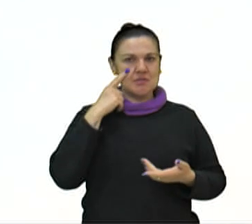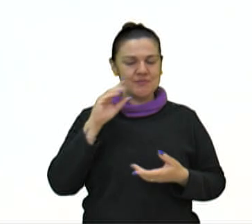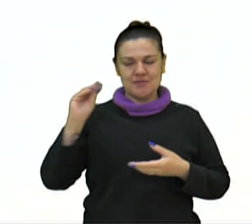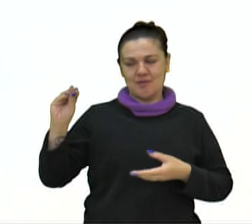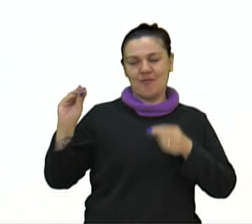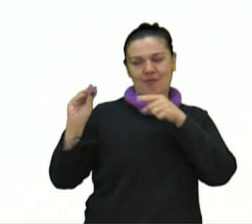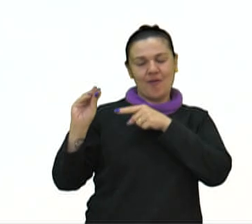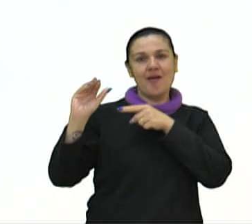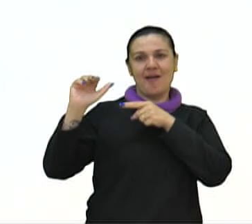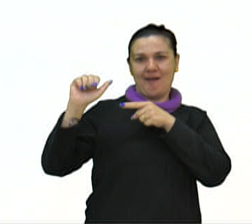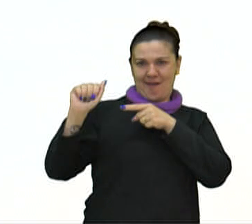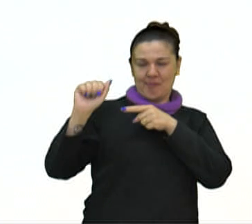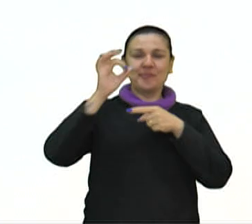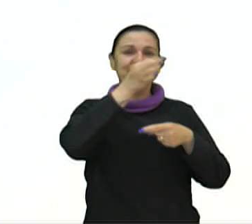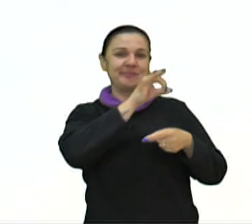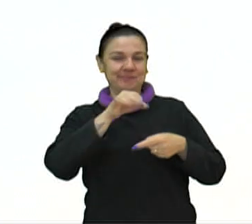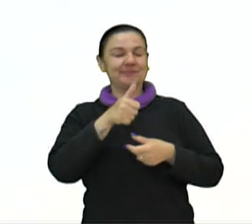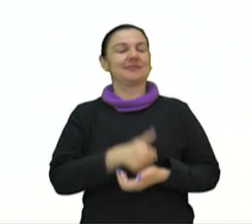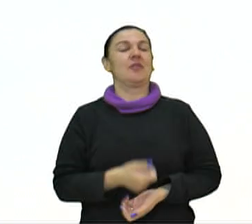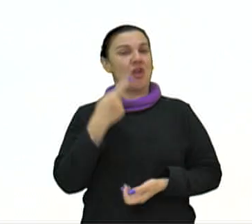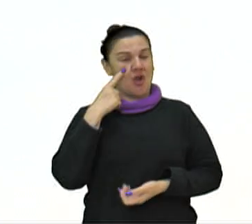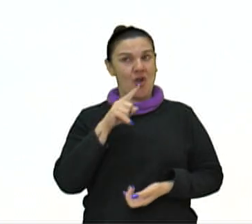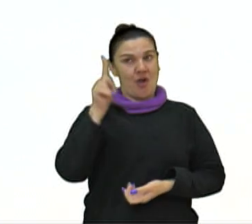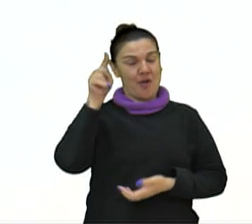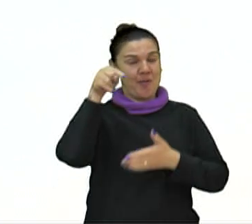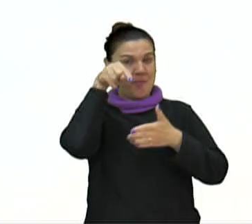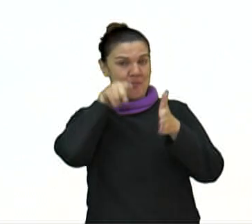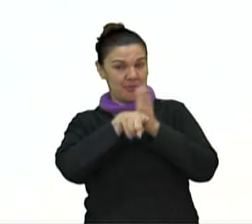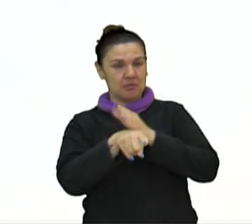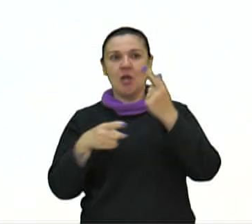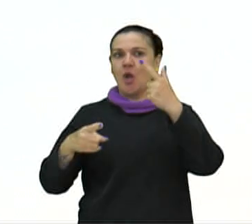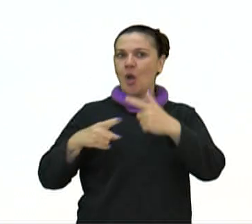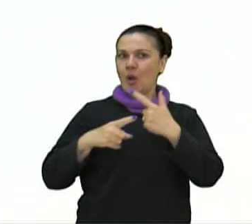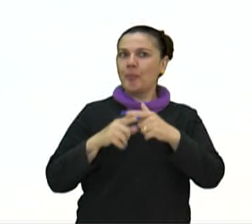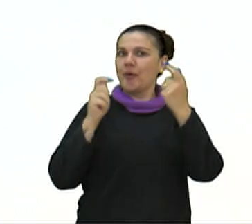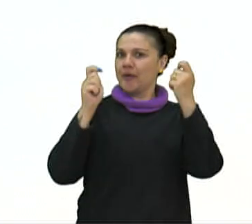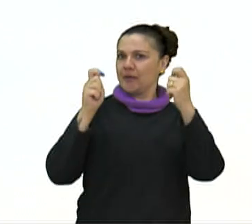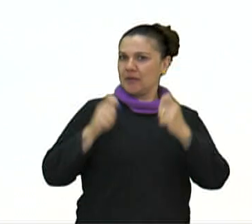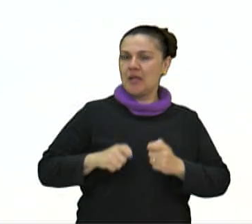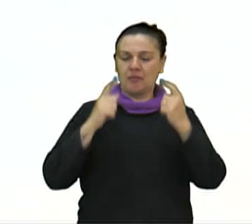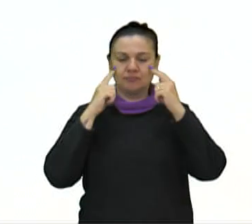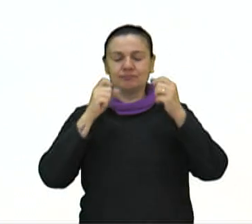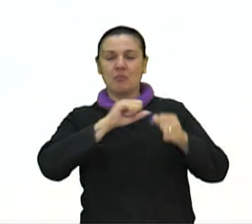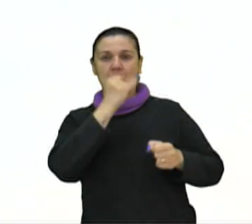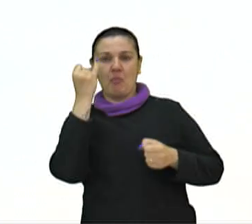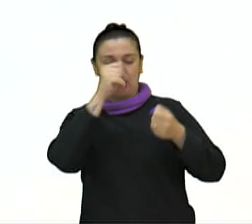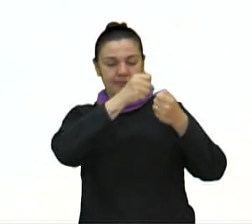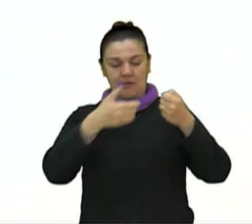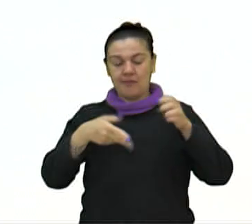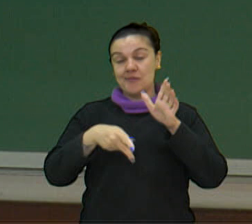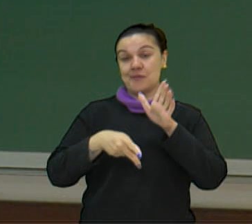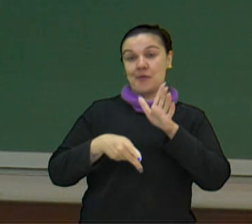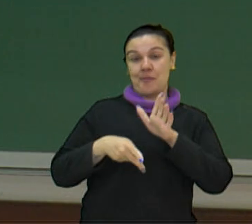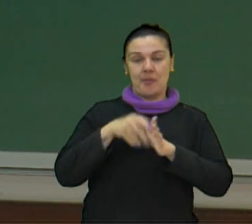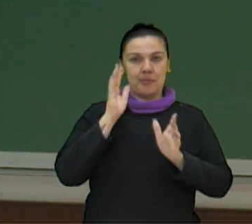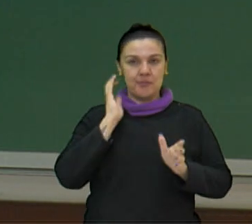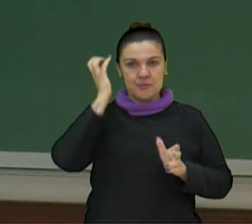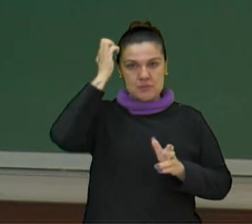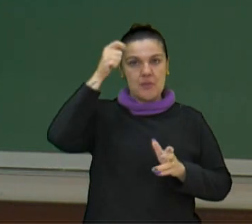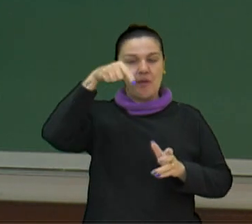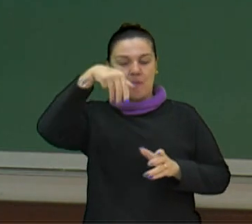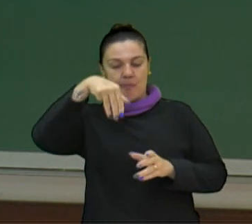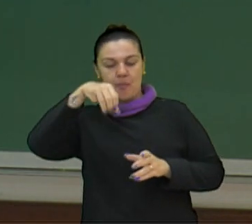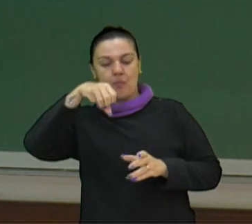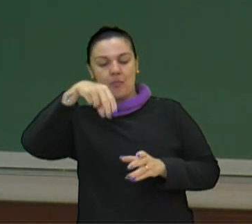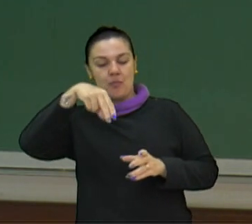marcou a alternativa A, você acertou. Olha lá a pergunta. Por que podemos dizer que uma importante característica do pensamento de Spinoza é o